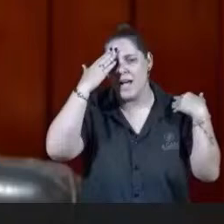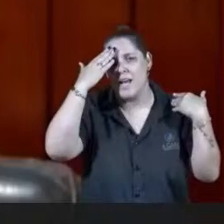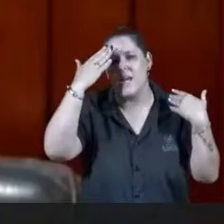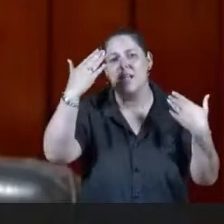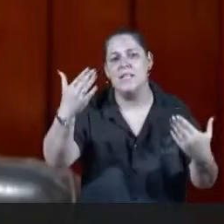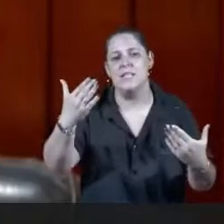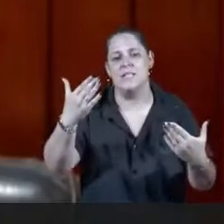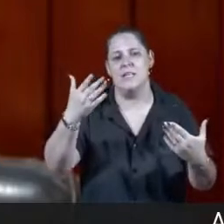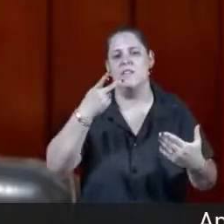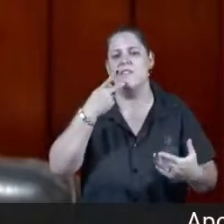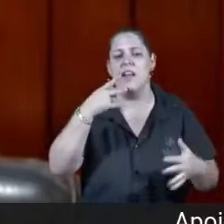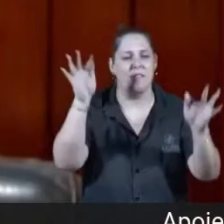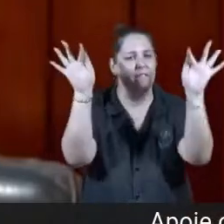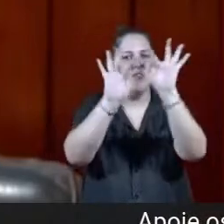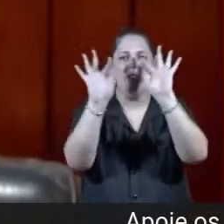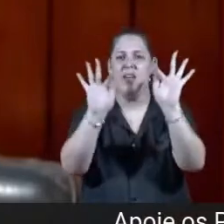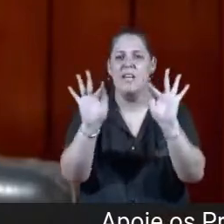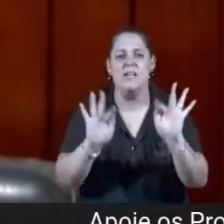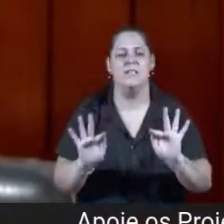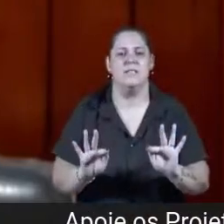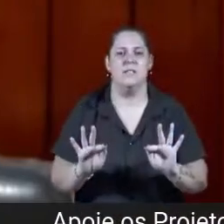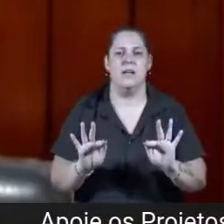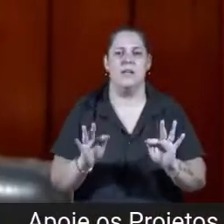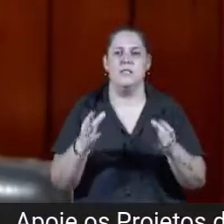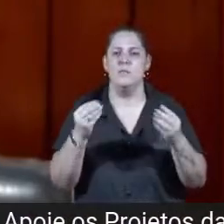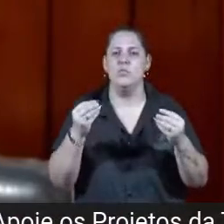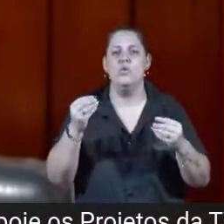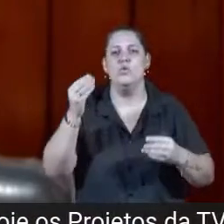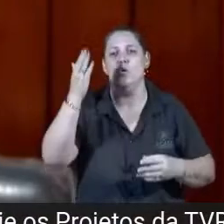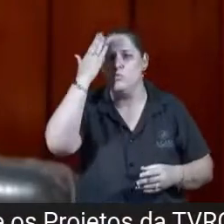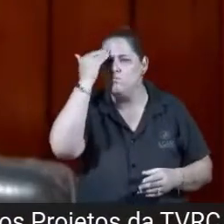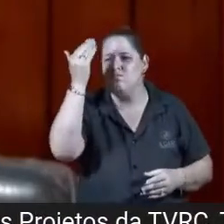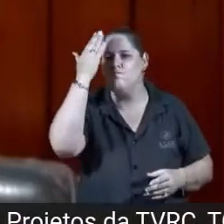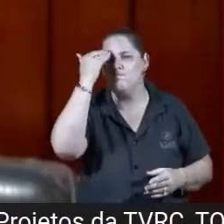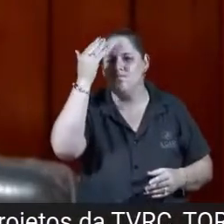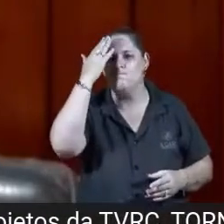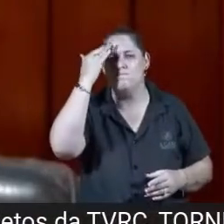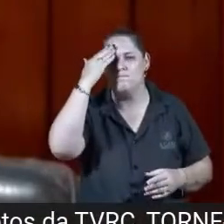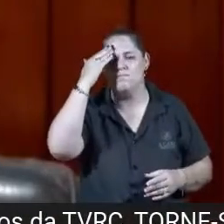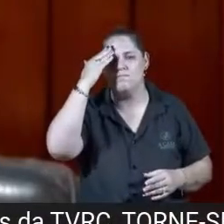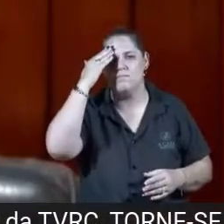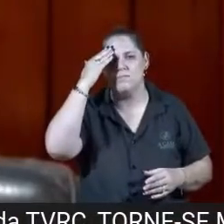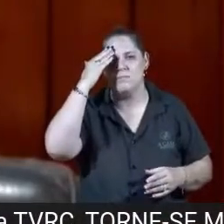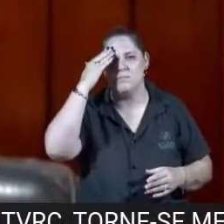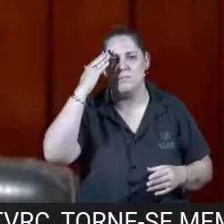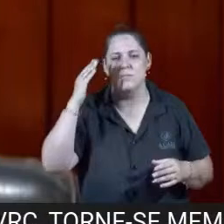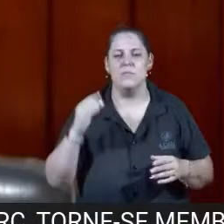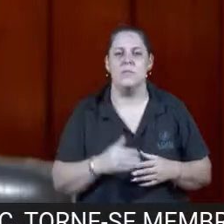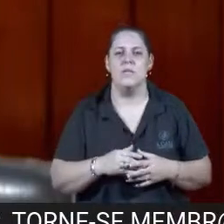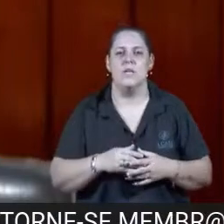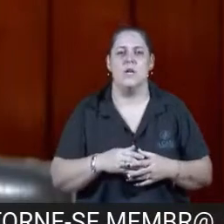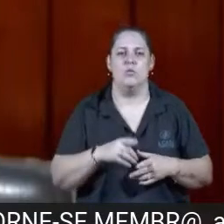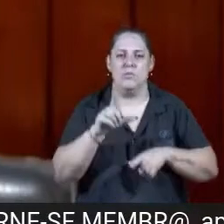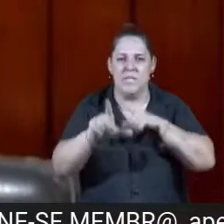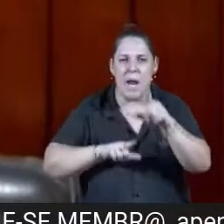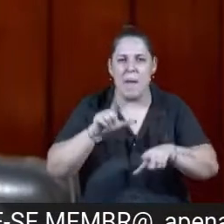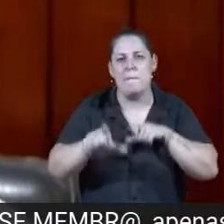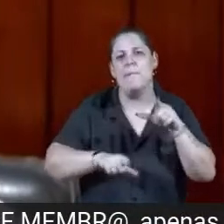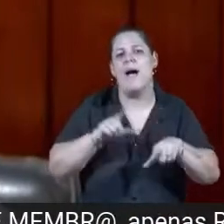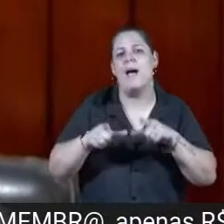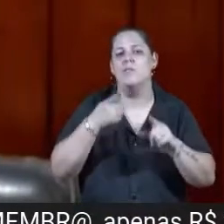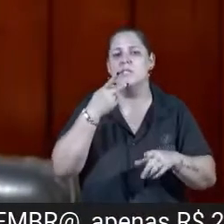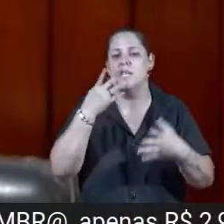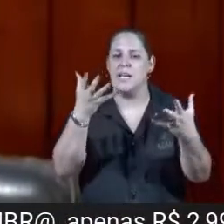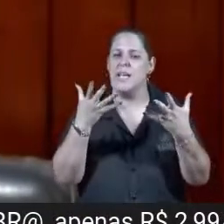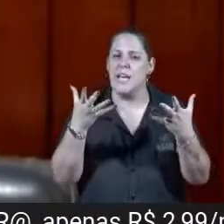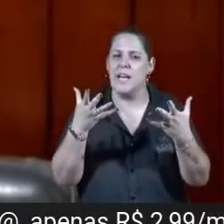né, felicidade, muito sucesso nesta caminhada, dizer que nós queremos